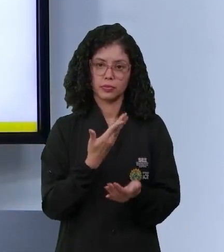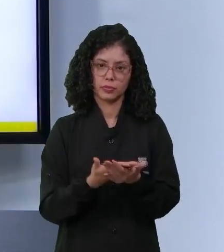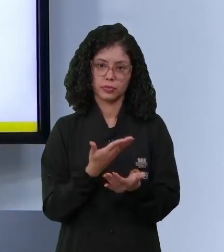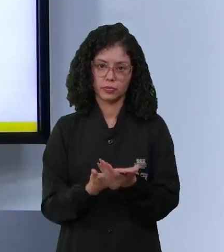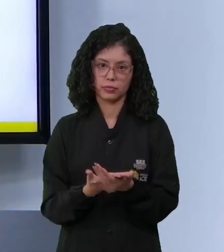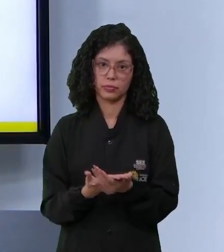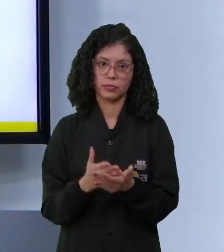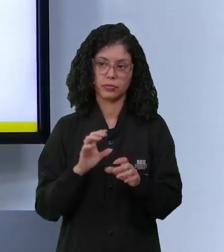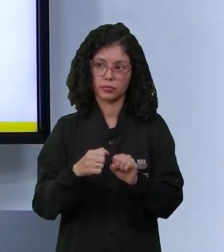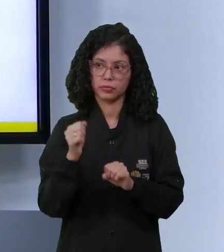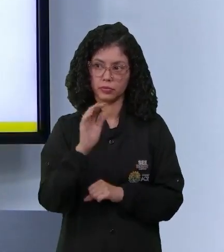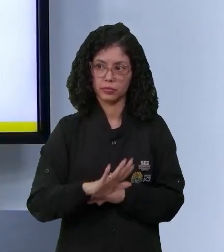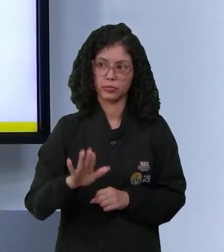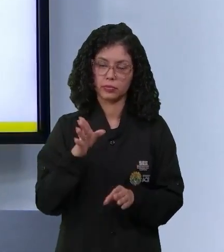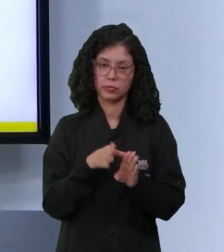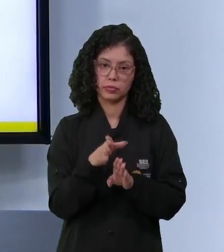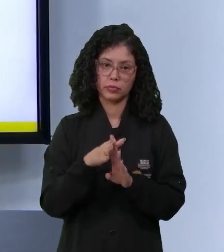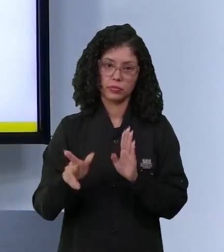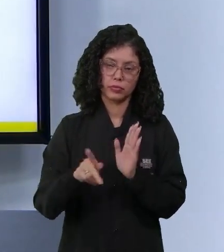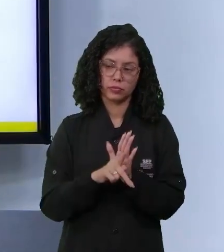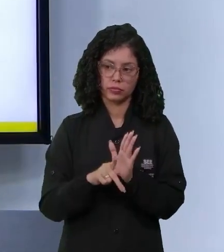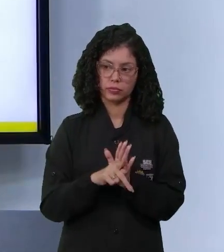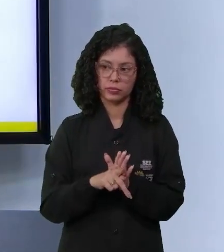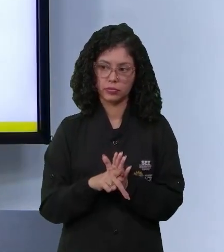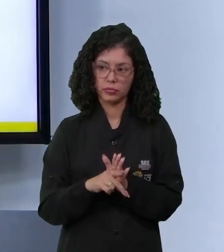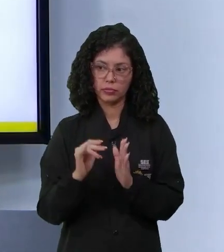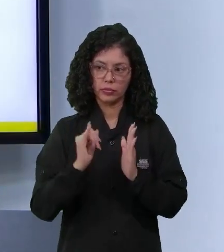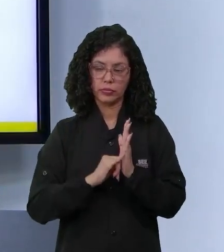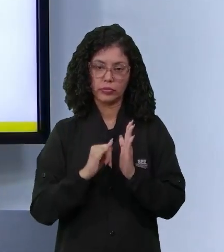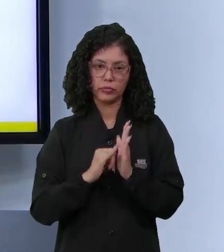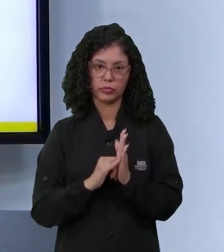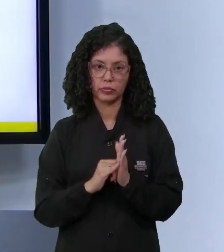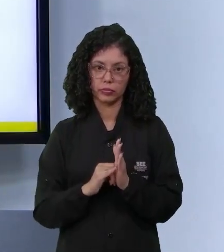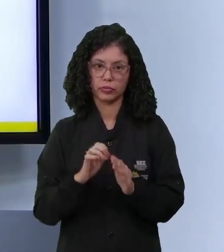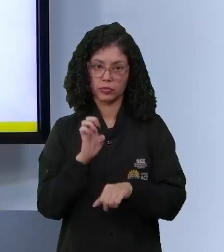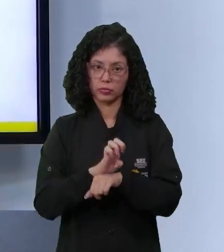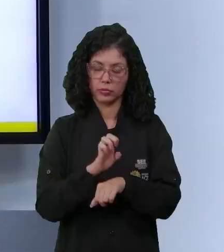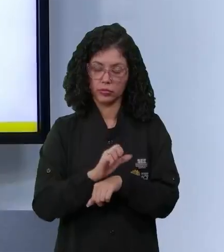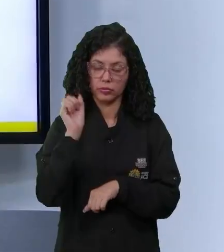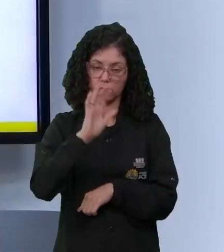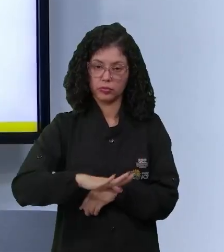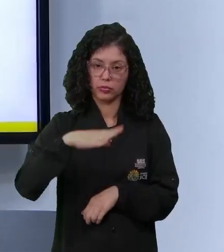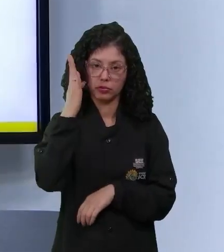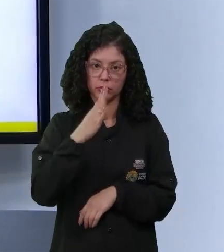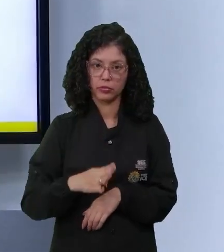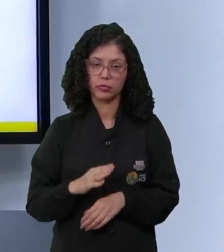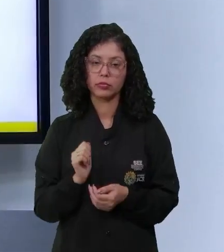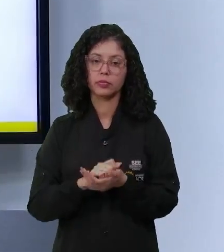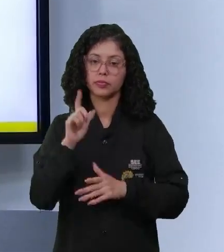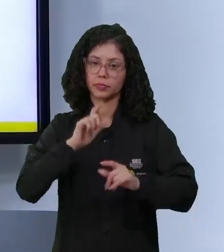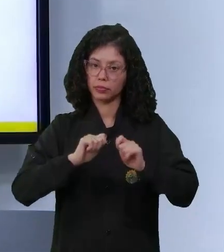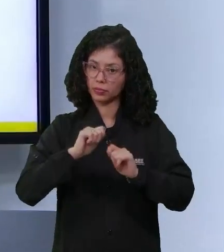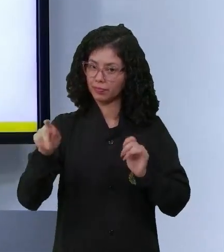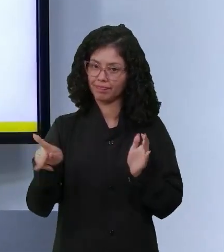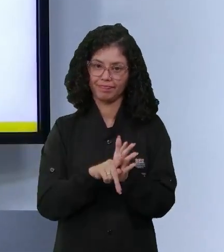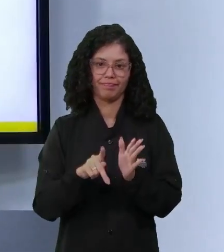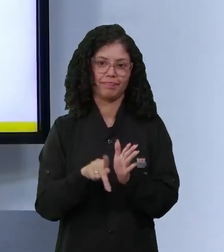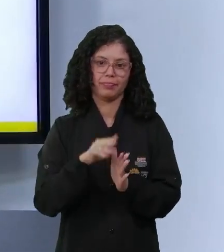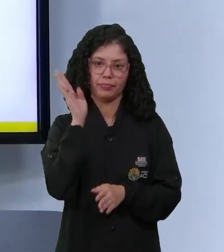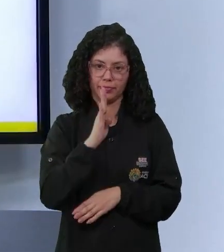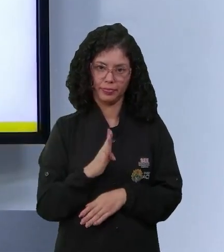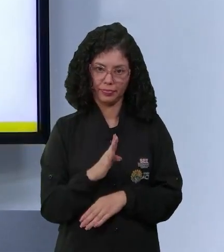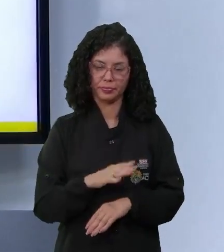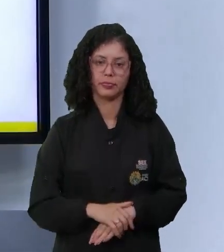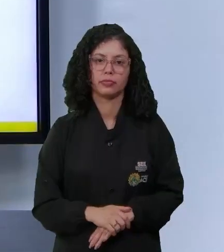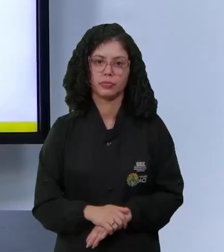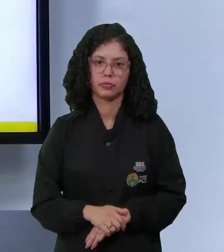de formação e consolidação da instituição, do Estado, da nação brasileira, o Acre ainda não pertencia ao nosso